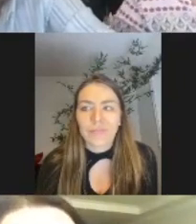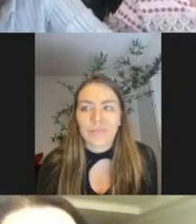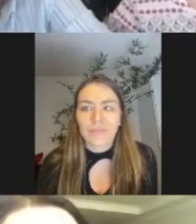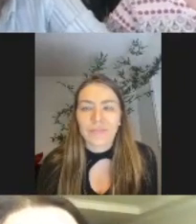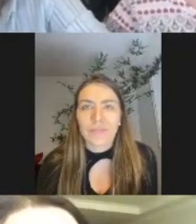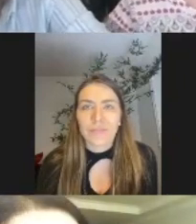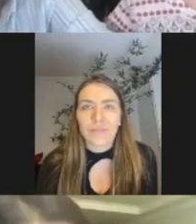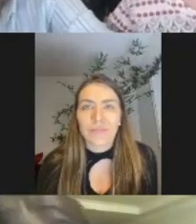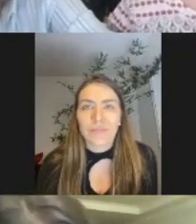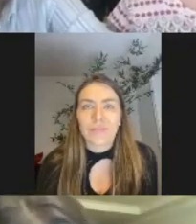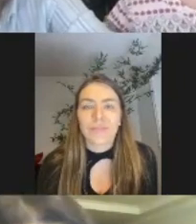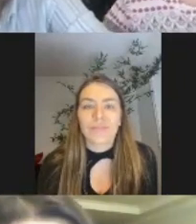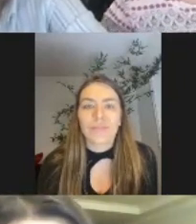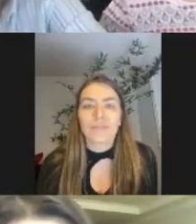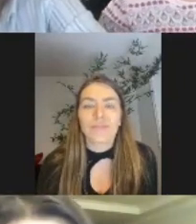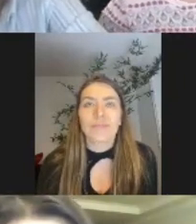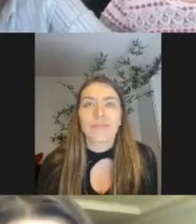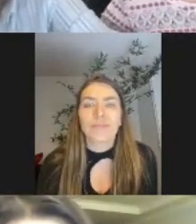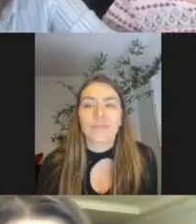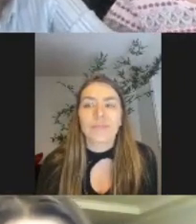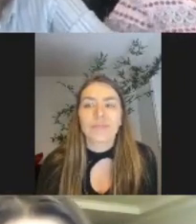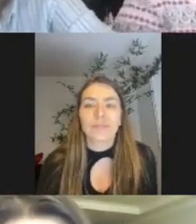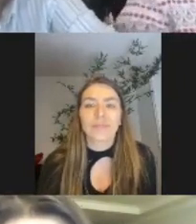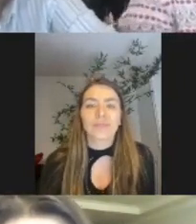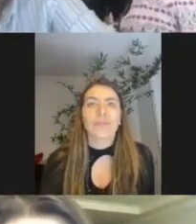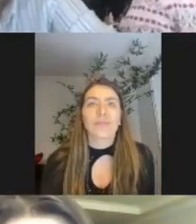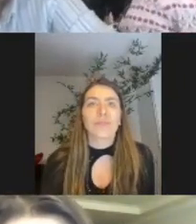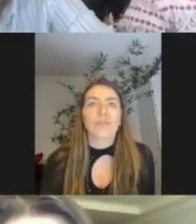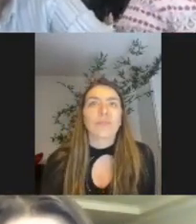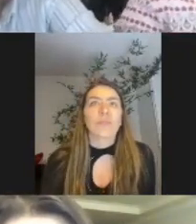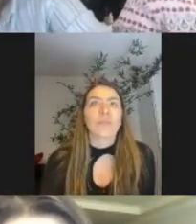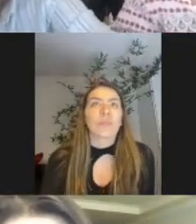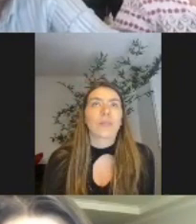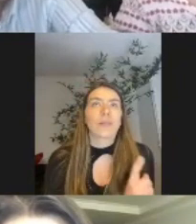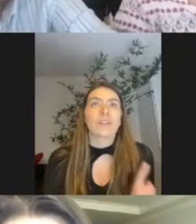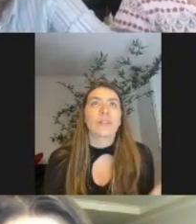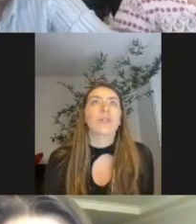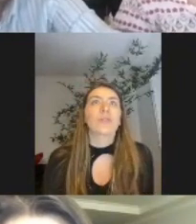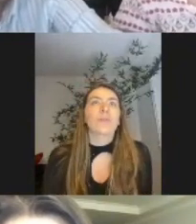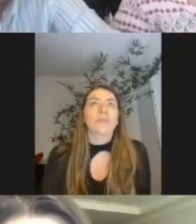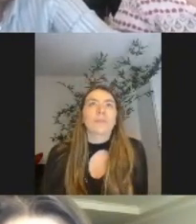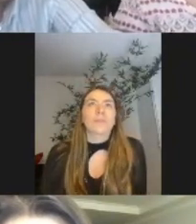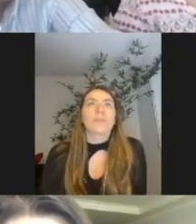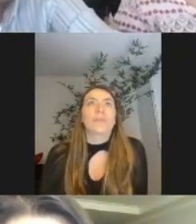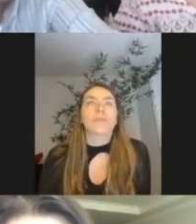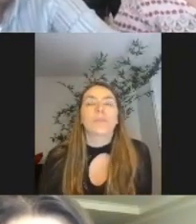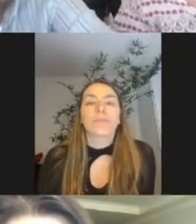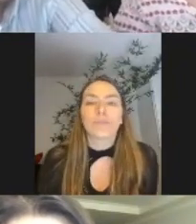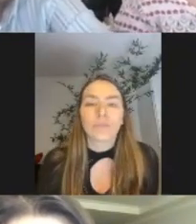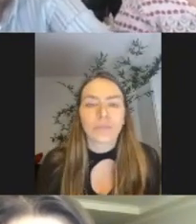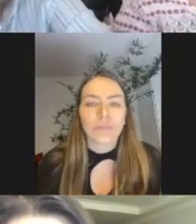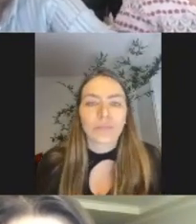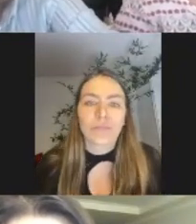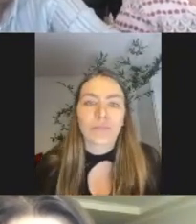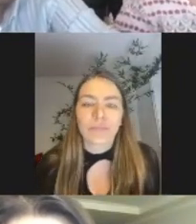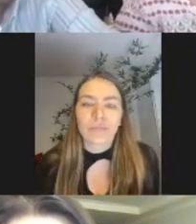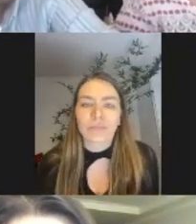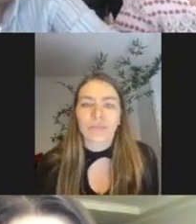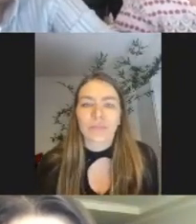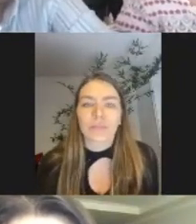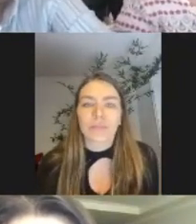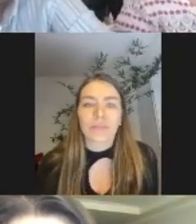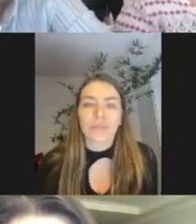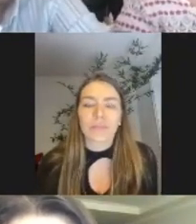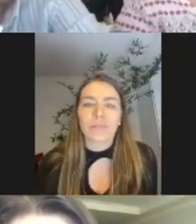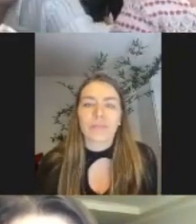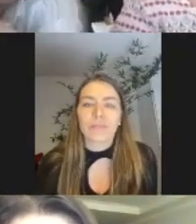E uma coisa que eu super recomendo para vocês, tanto no Faça e Venda, quanto no Vou